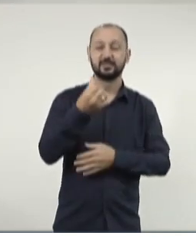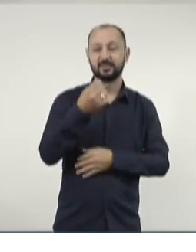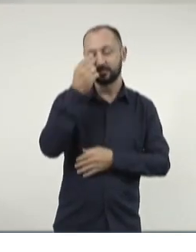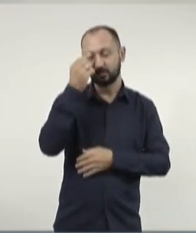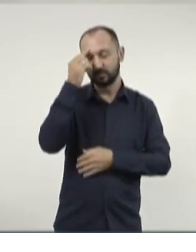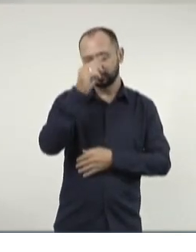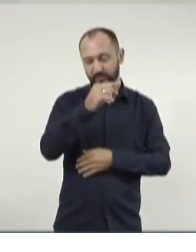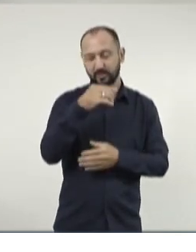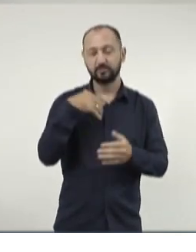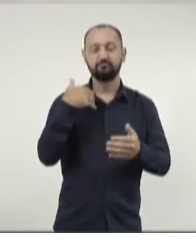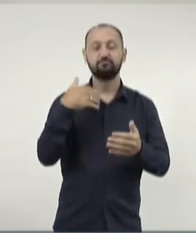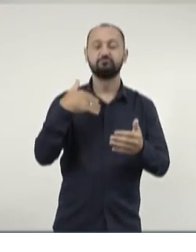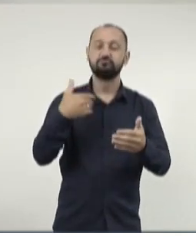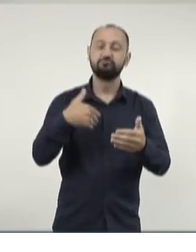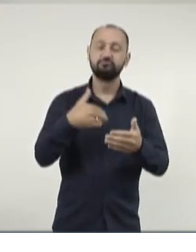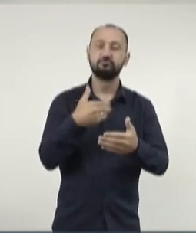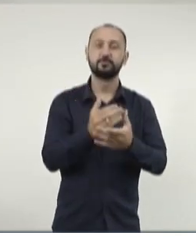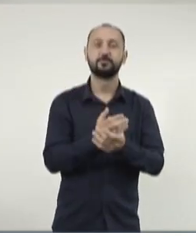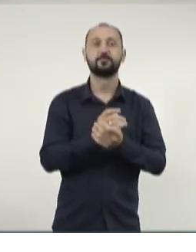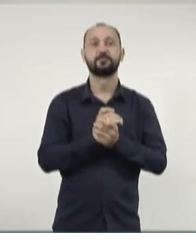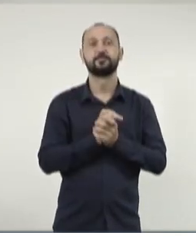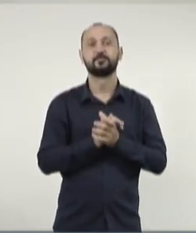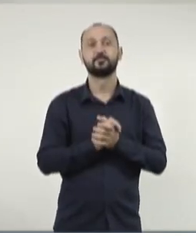dias lá, em que